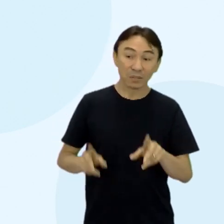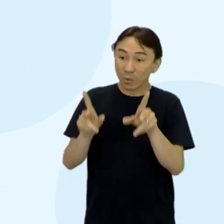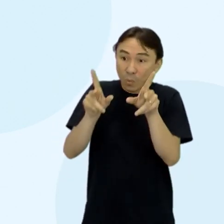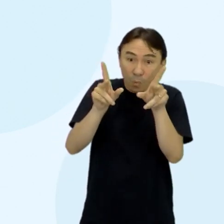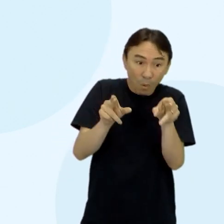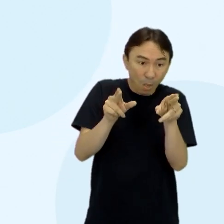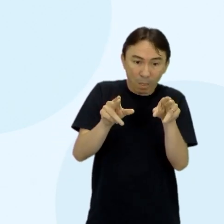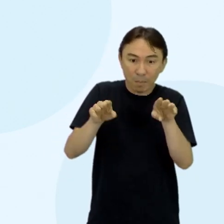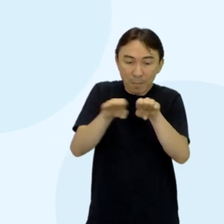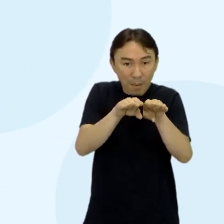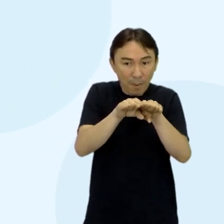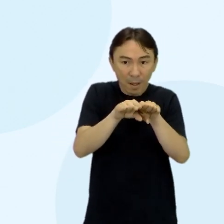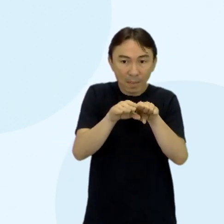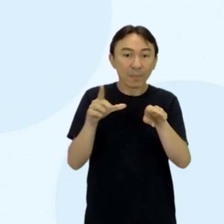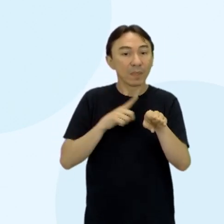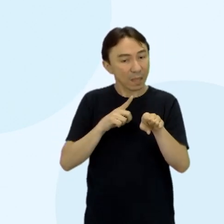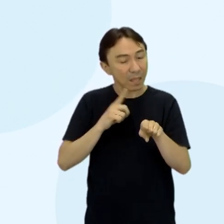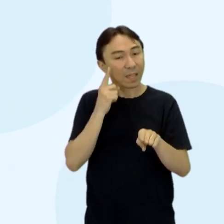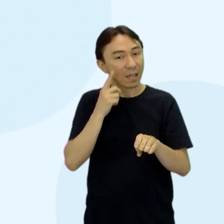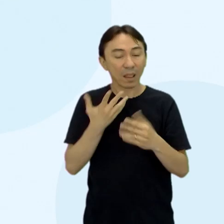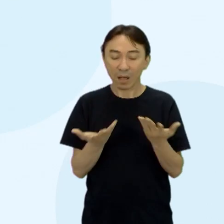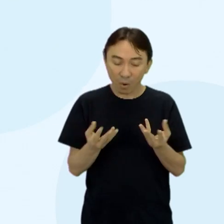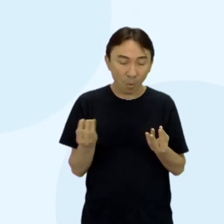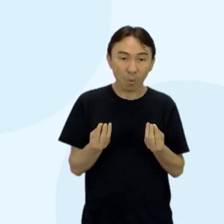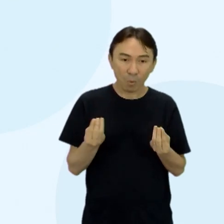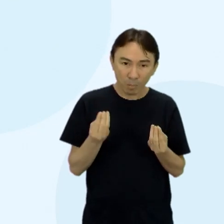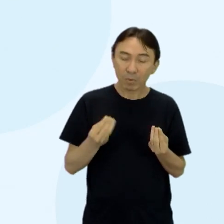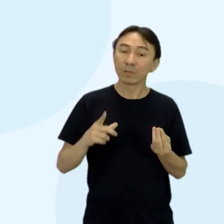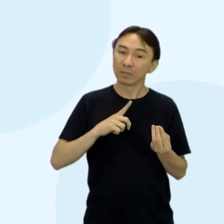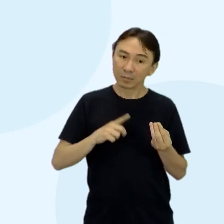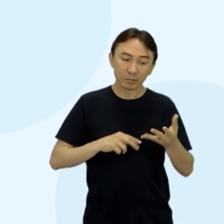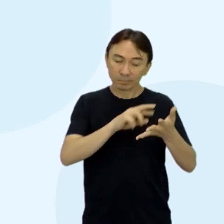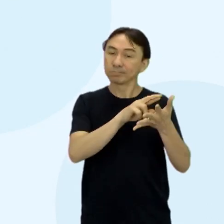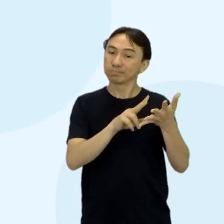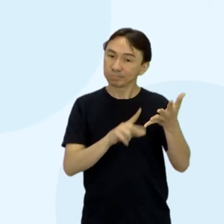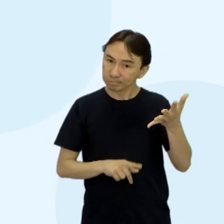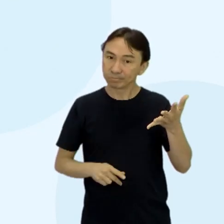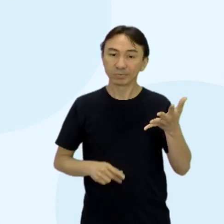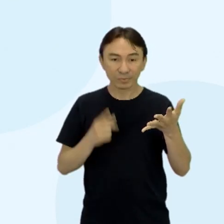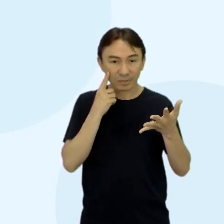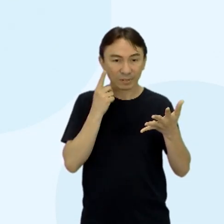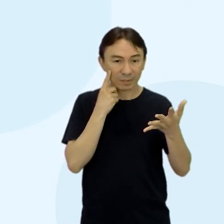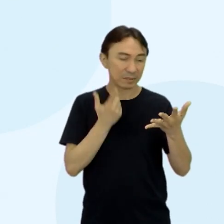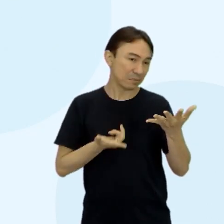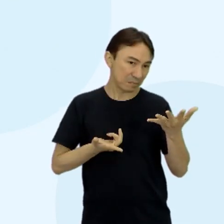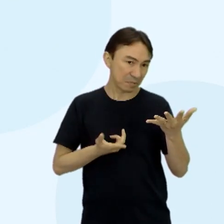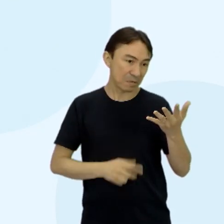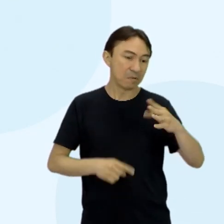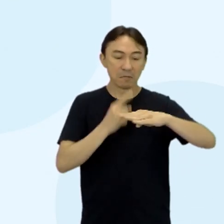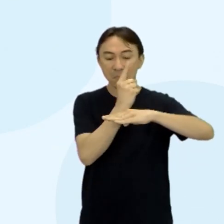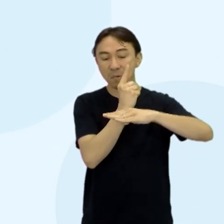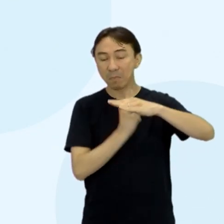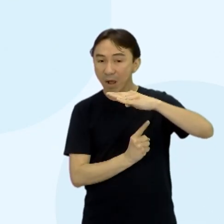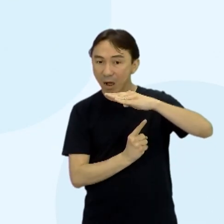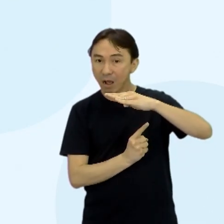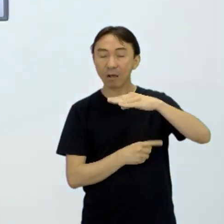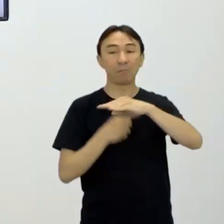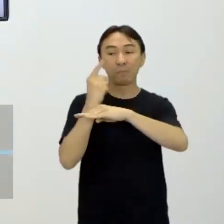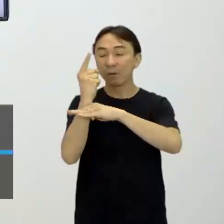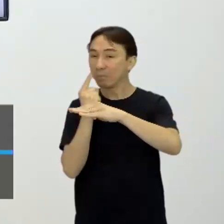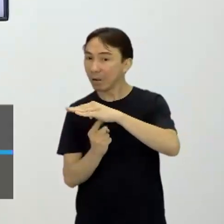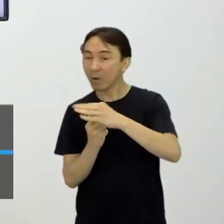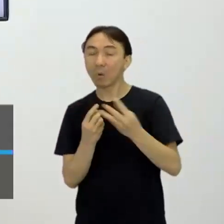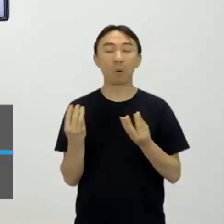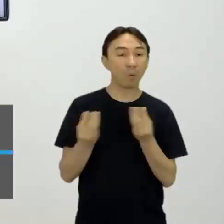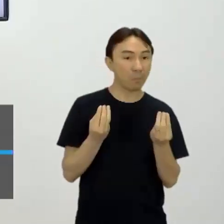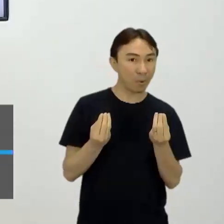partição de um todo em duas partes iguais, envolvendo razões entre as partes e entre uma das partes e o todo. E aí a gente começa assim, Vivi,